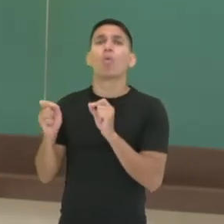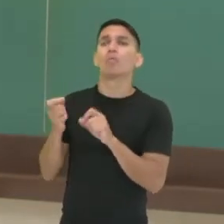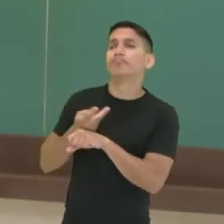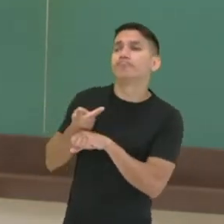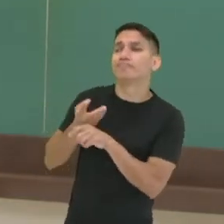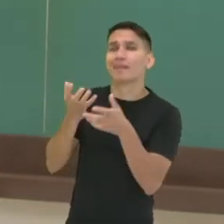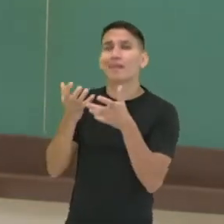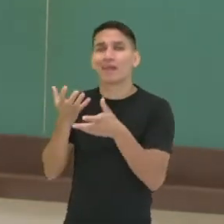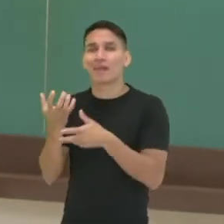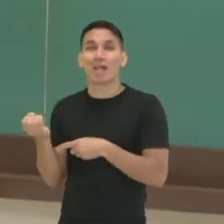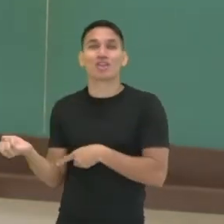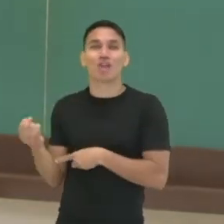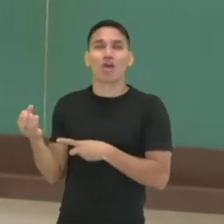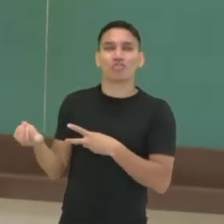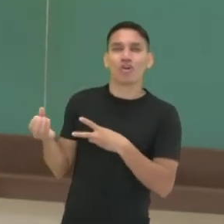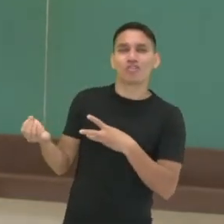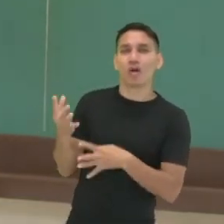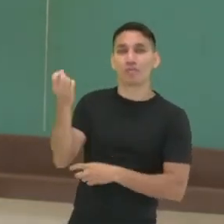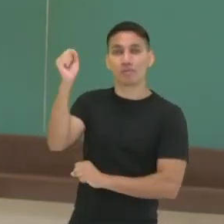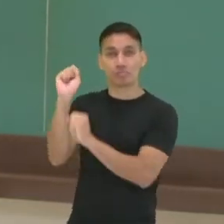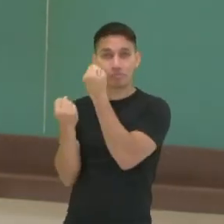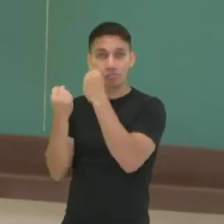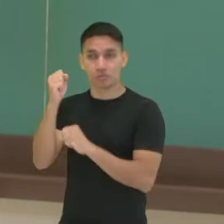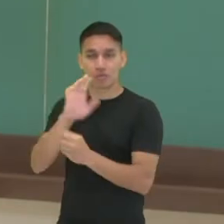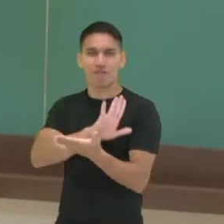que estavam surgindo lá no final do século XIX.